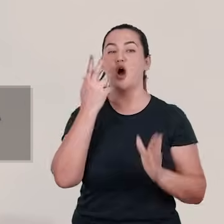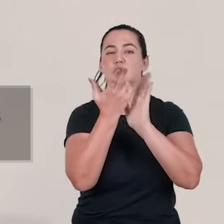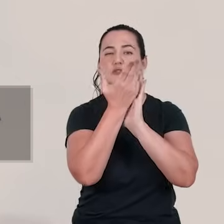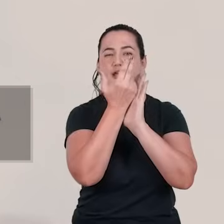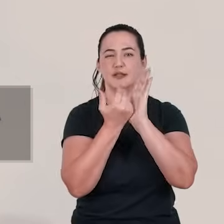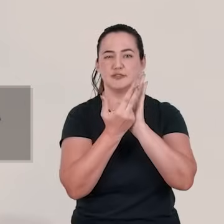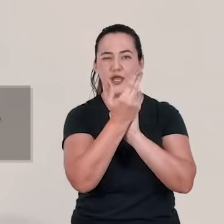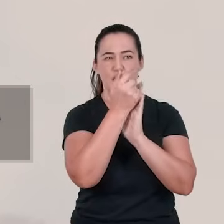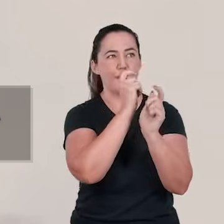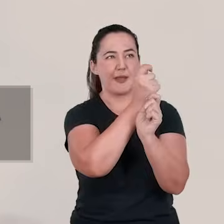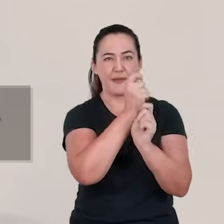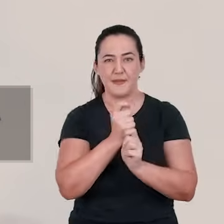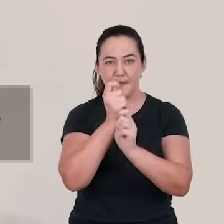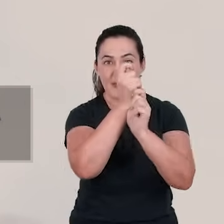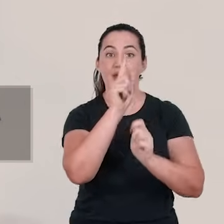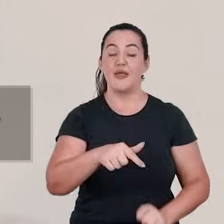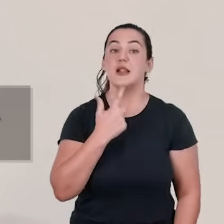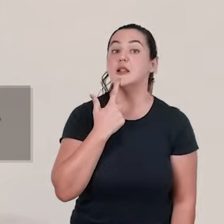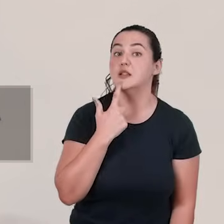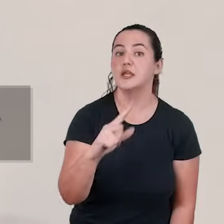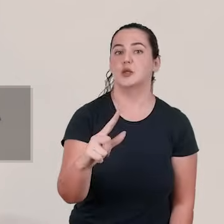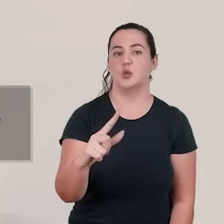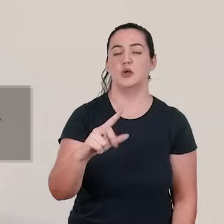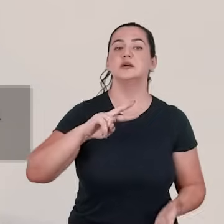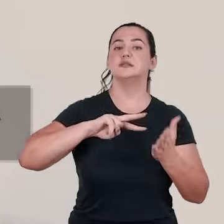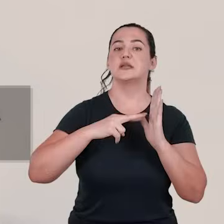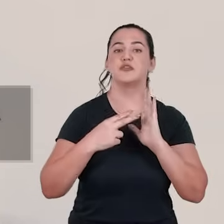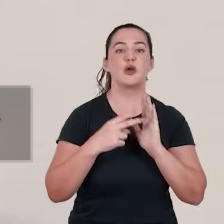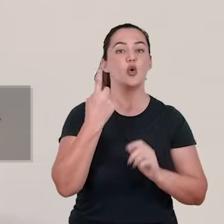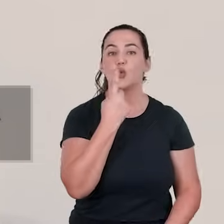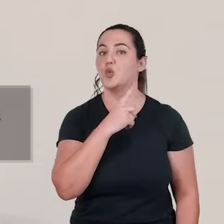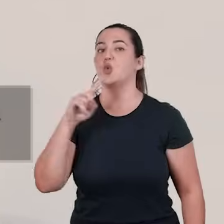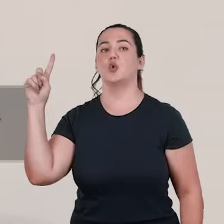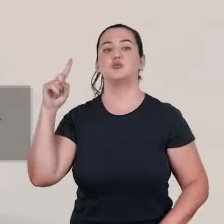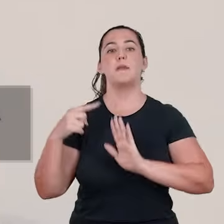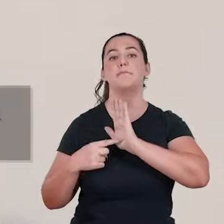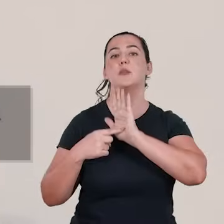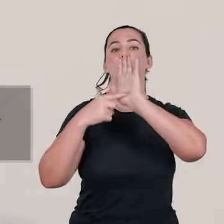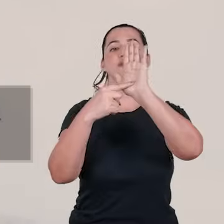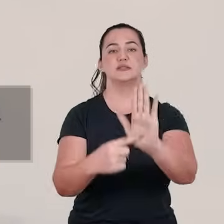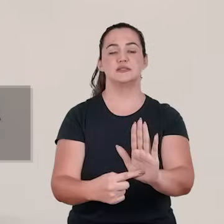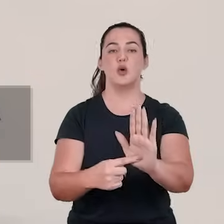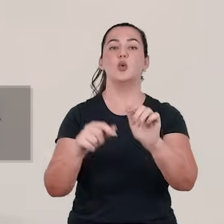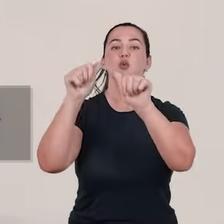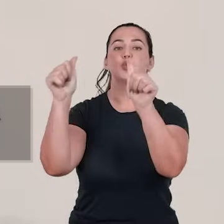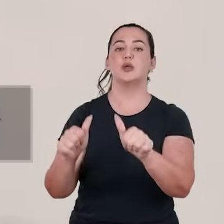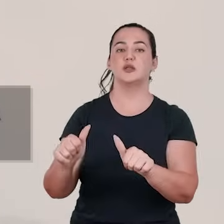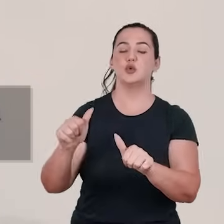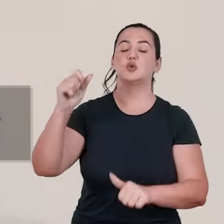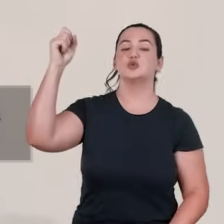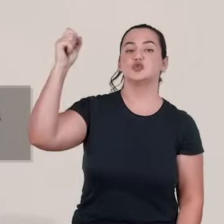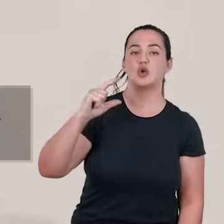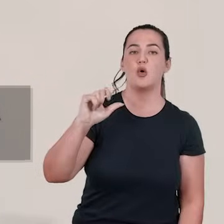Tit-Ra, que seria a última manifestação de Kep ou de Ra entre os homens. E tanto o Kep,